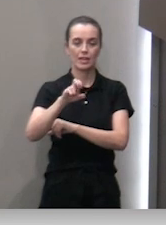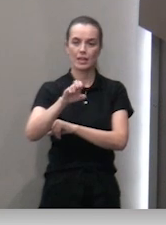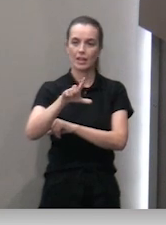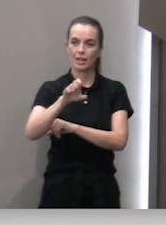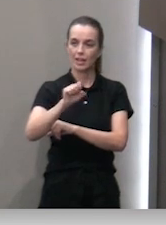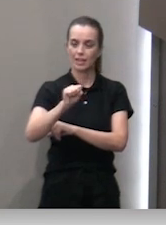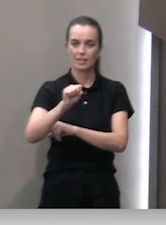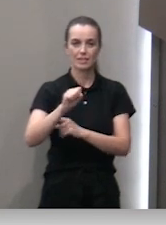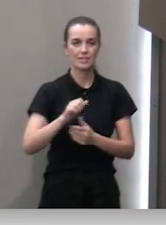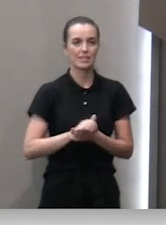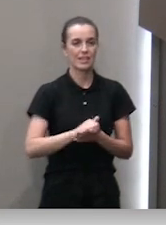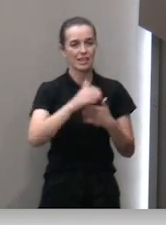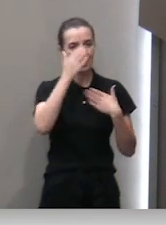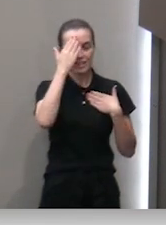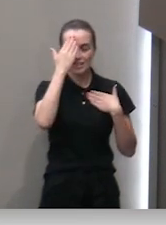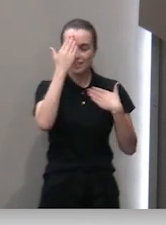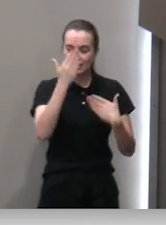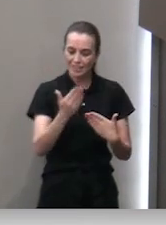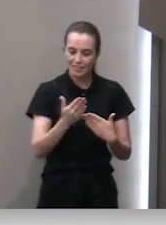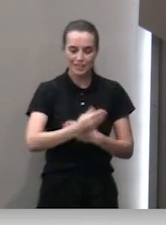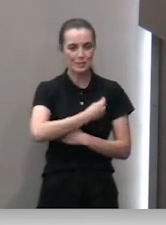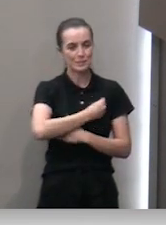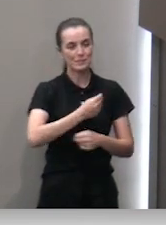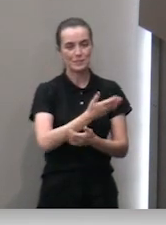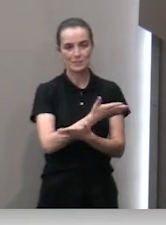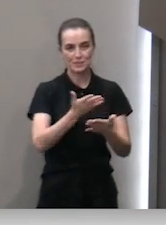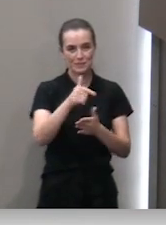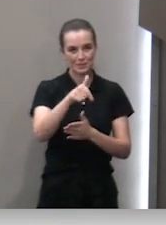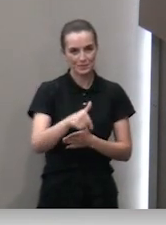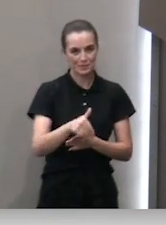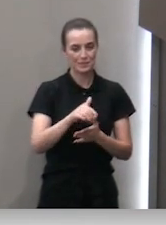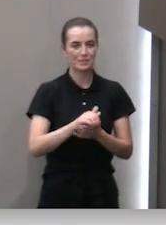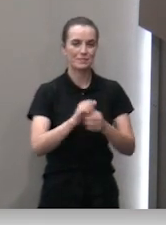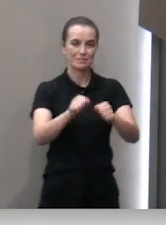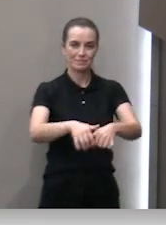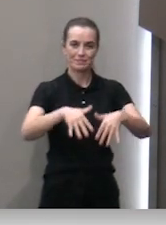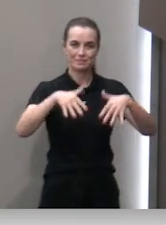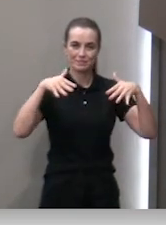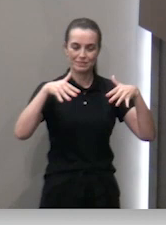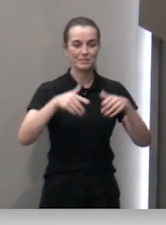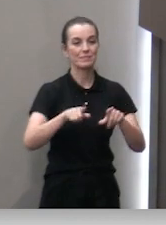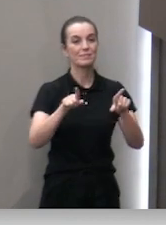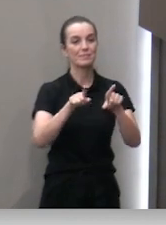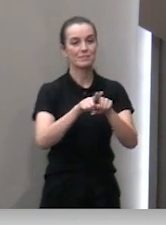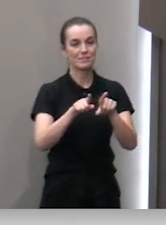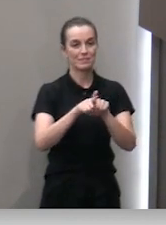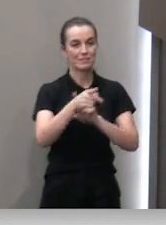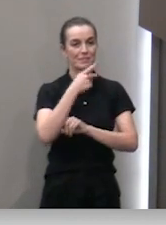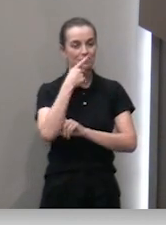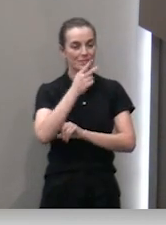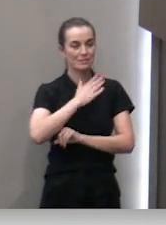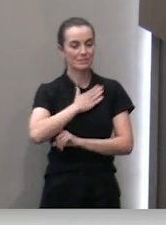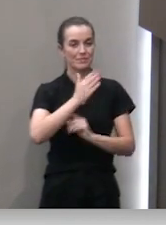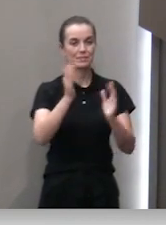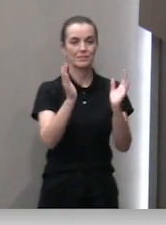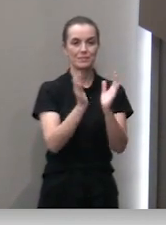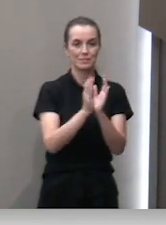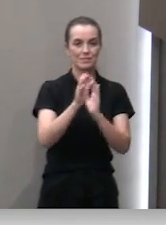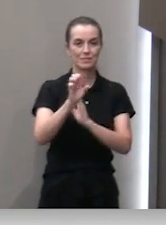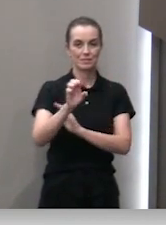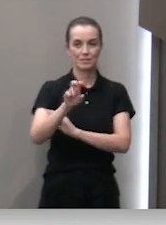pela presença de todos aqui neste ato. Também quero mencionar o meu colega Everson da Luz Lopes, que